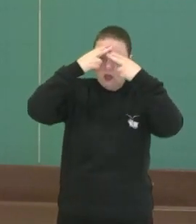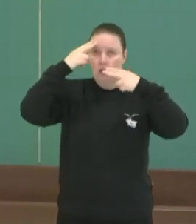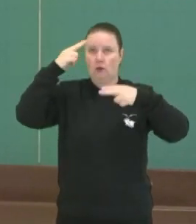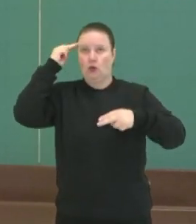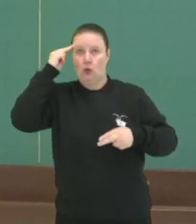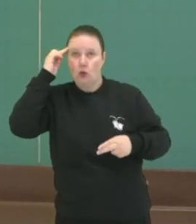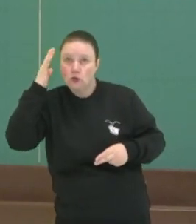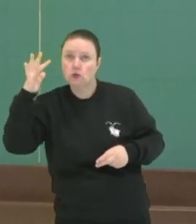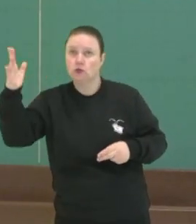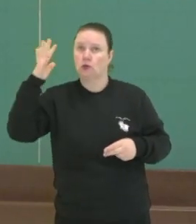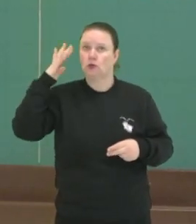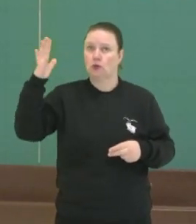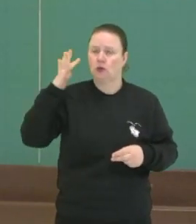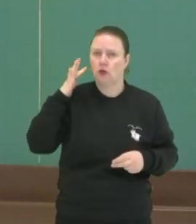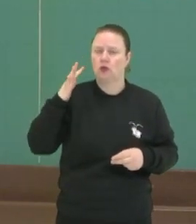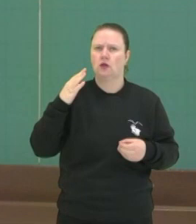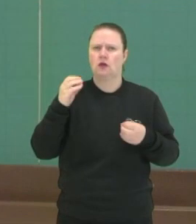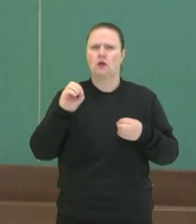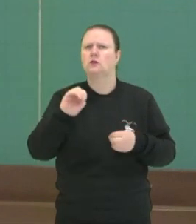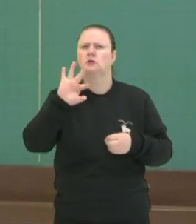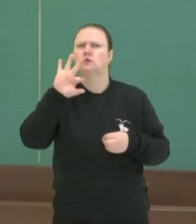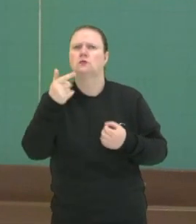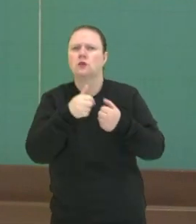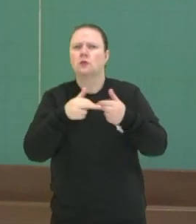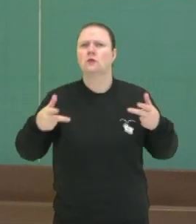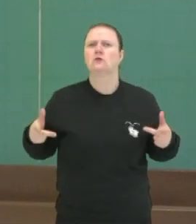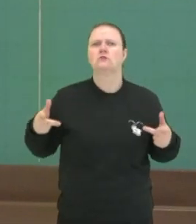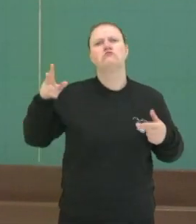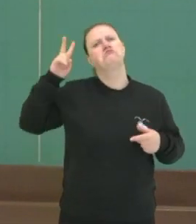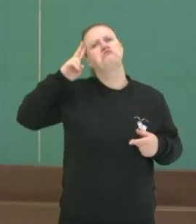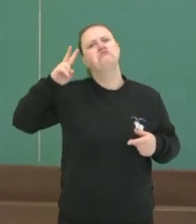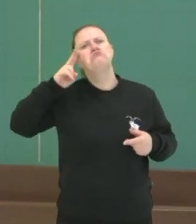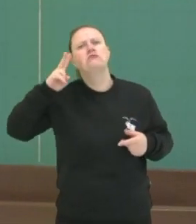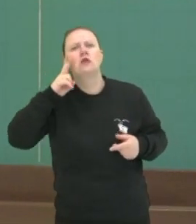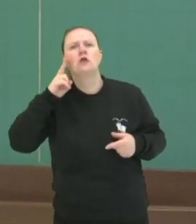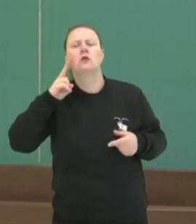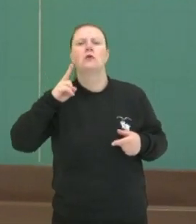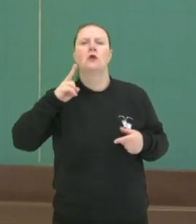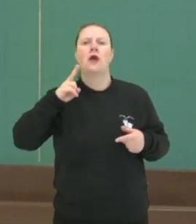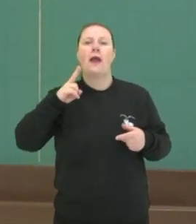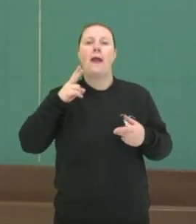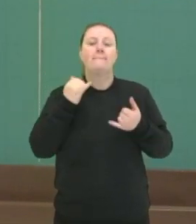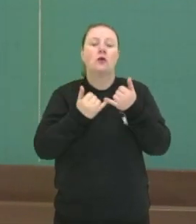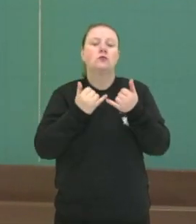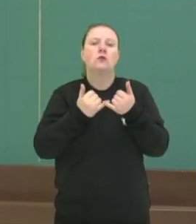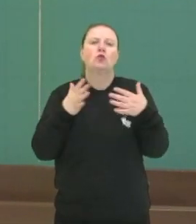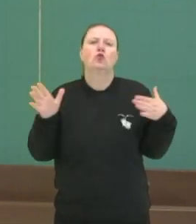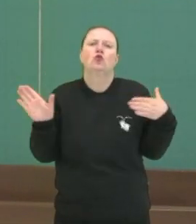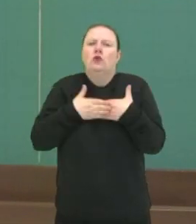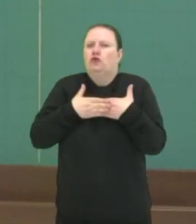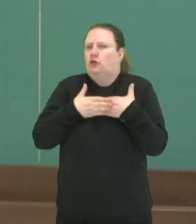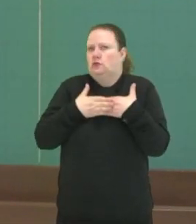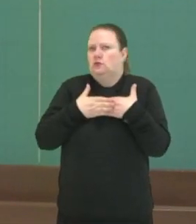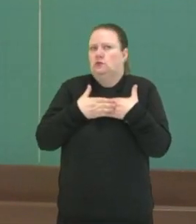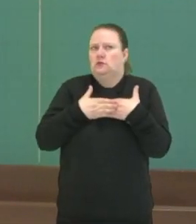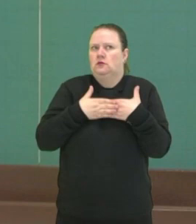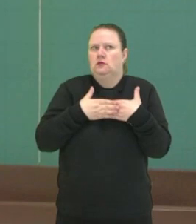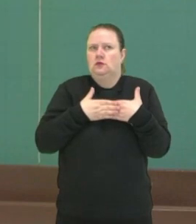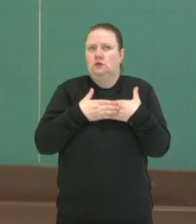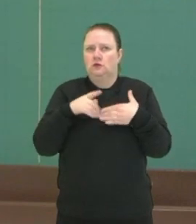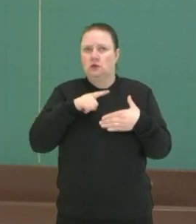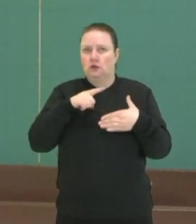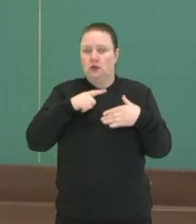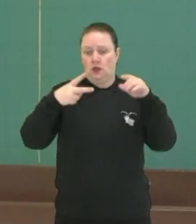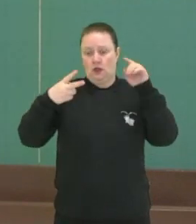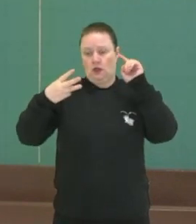algum fato que te choca, aí traz essa lembrança que era uma lembrança fechada. Então nós temos aqui uma lembrança aberta e nós temos uma lembrança